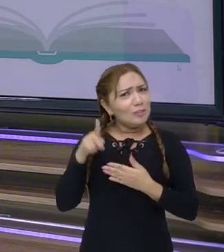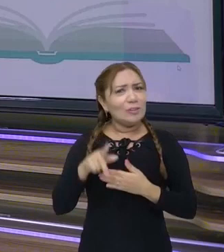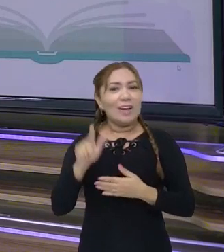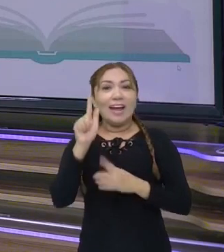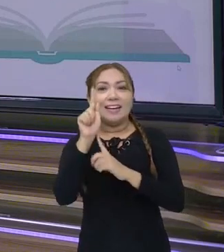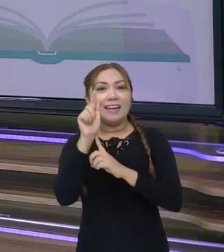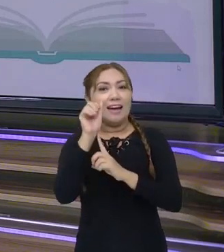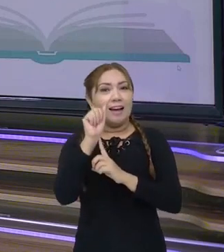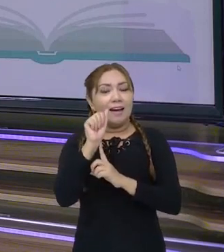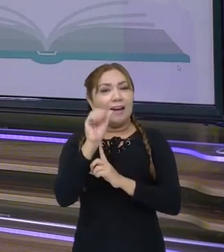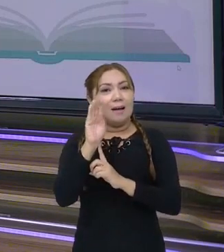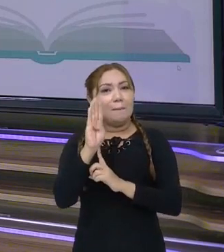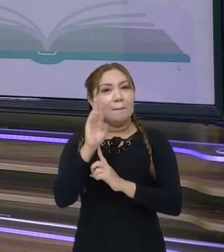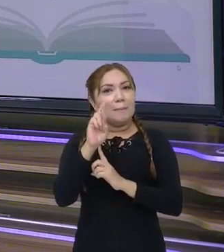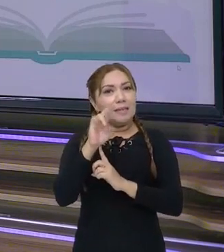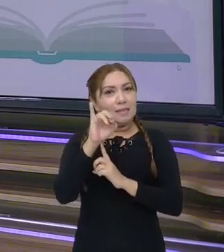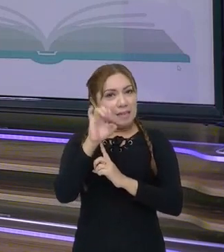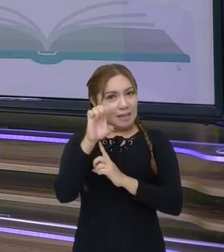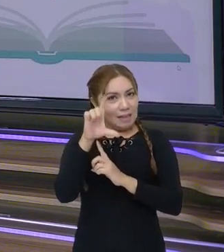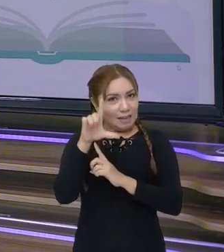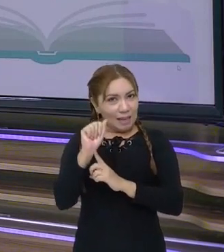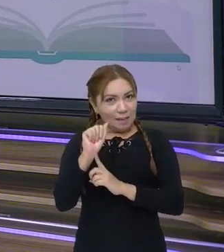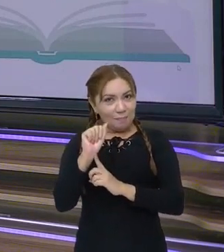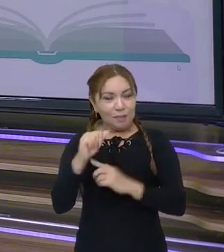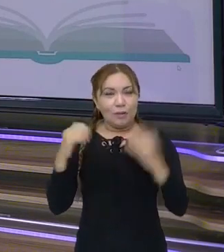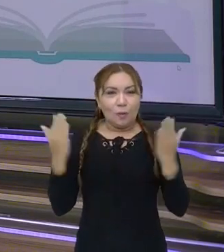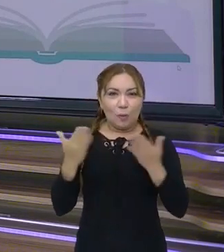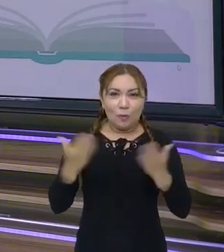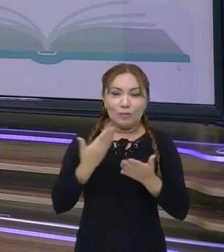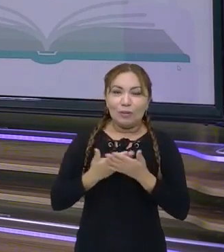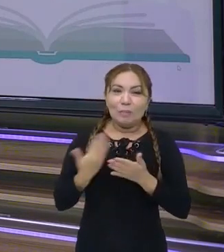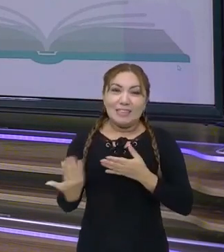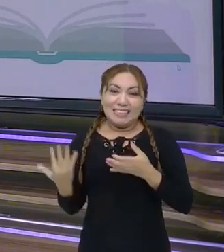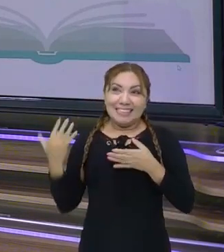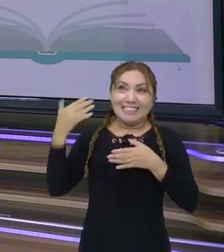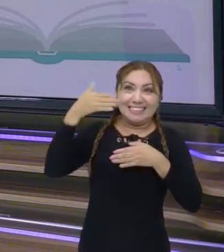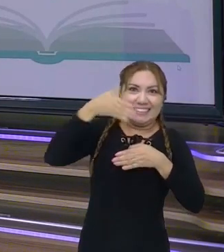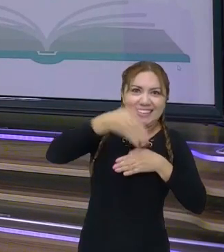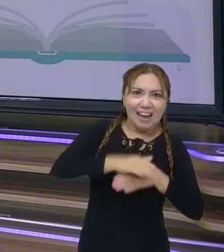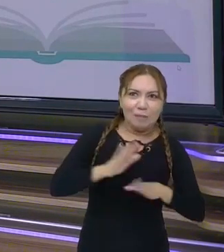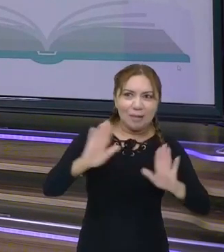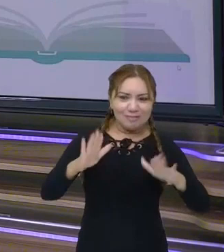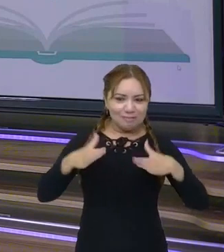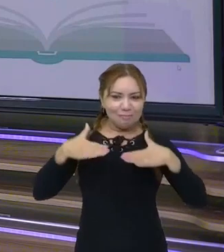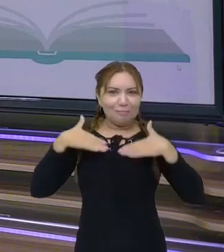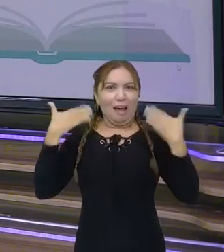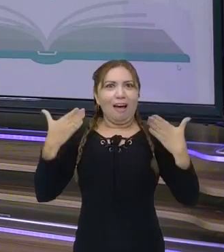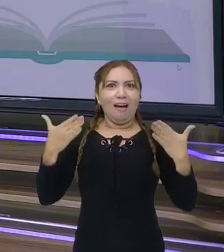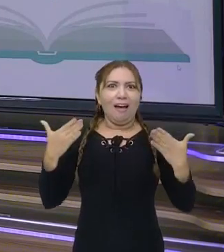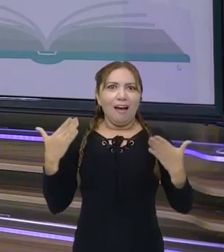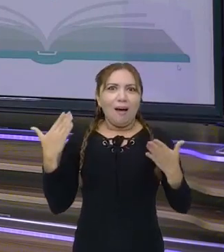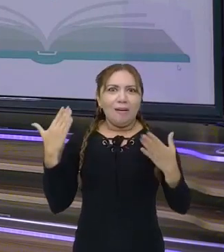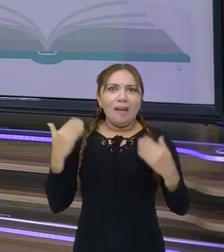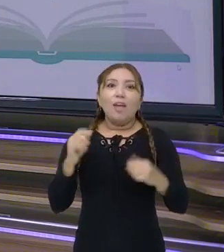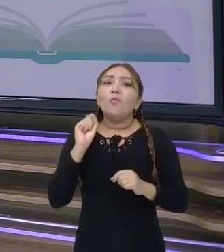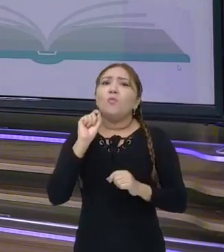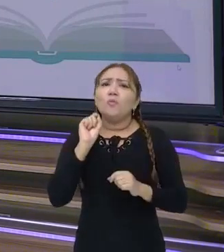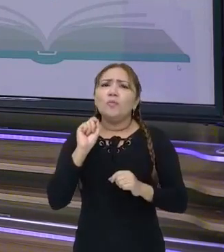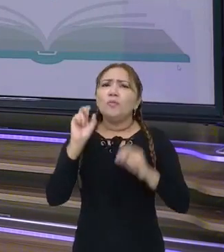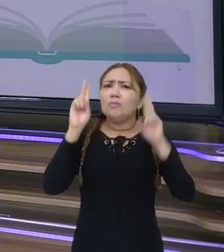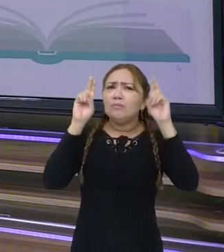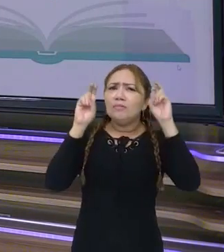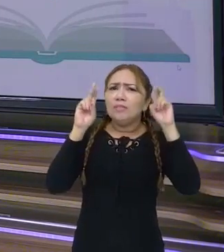Na nossa aula de hoje, nós vamos embarcar numa grande aventura. Mas antes, vamos investigar qual é o nosso